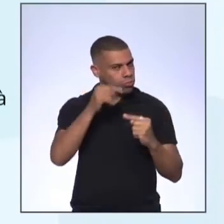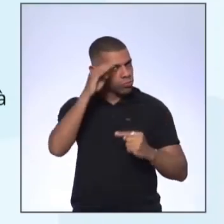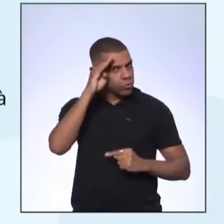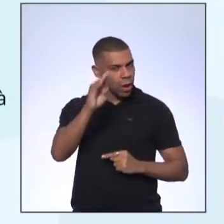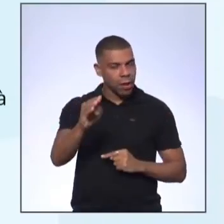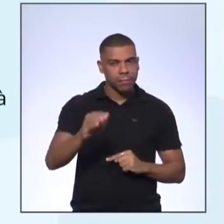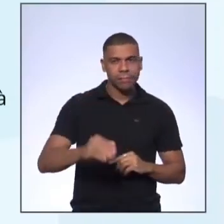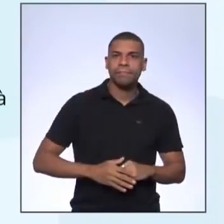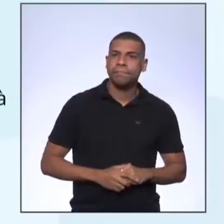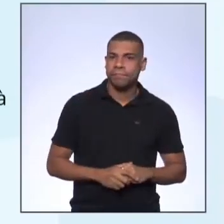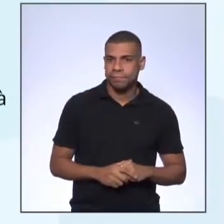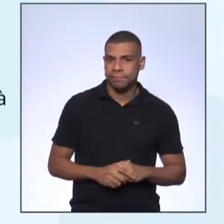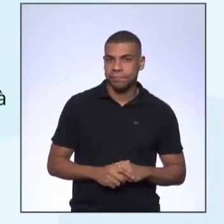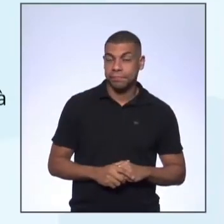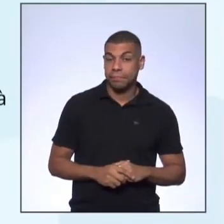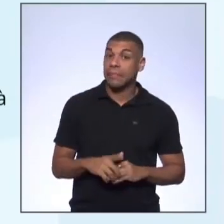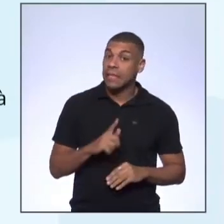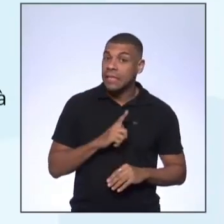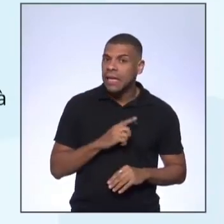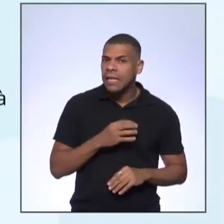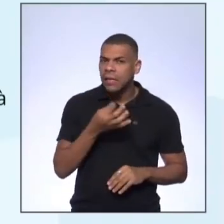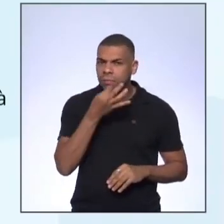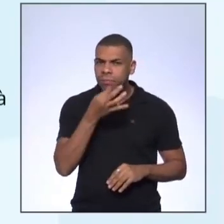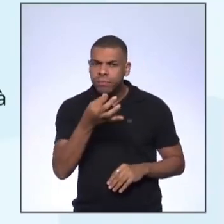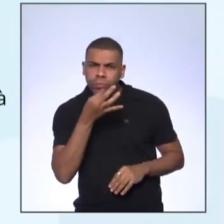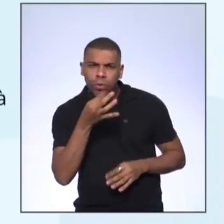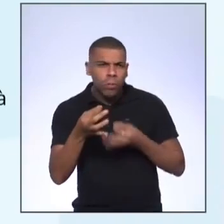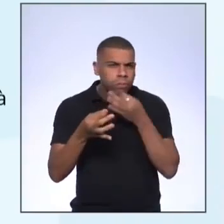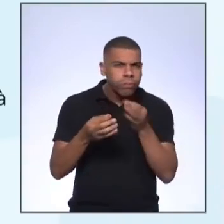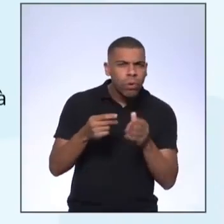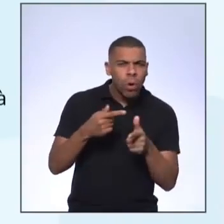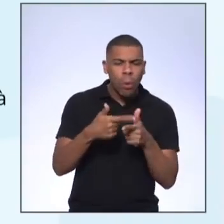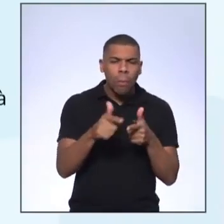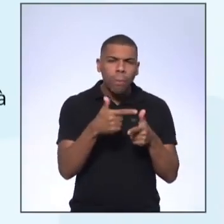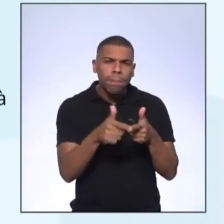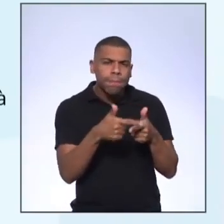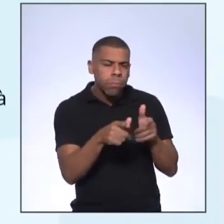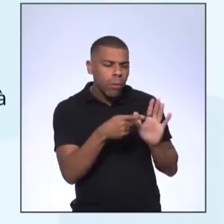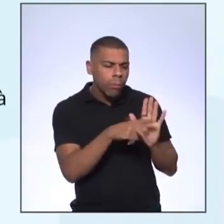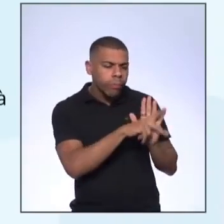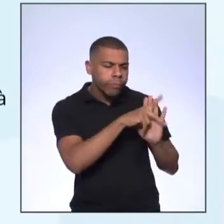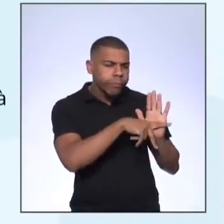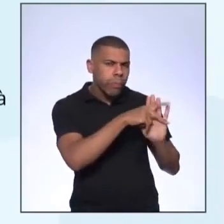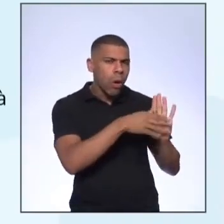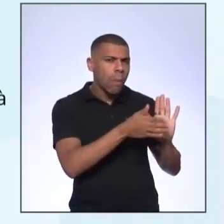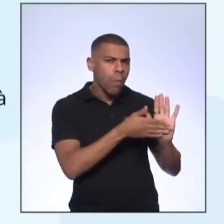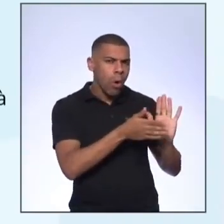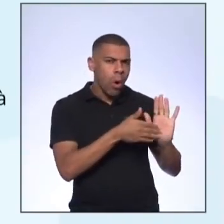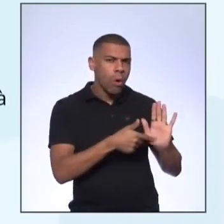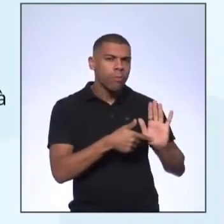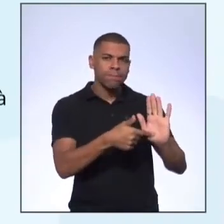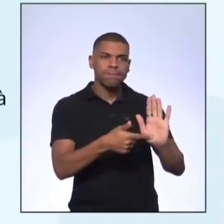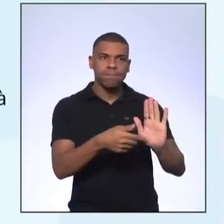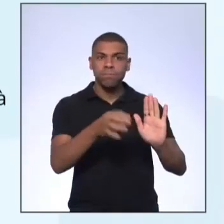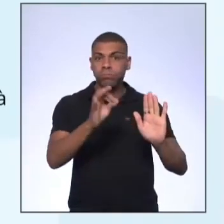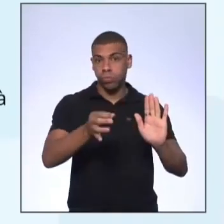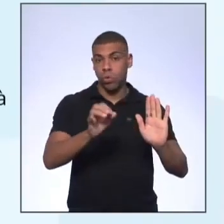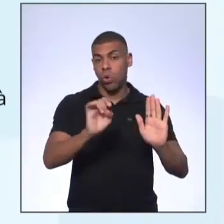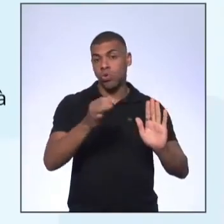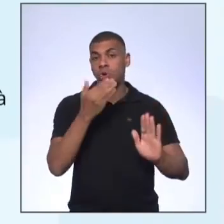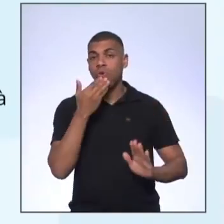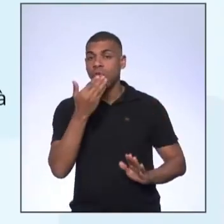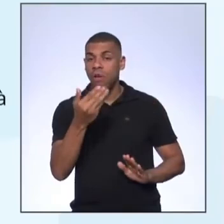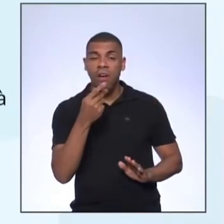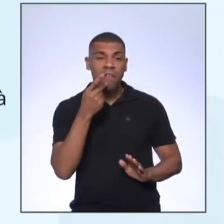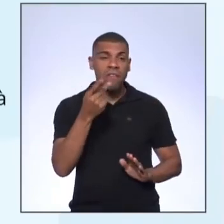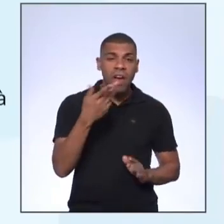desse bimestre ainda. Há intervenções propostas para o problema apresentado? Então, você apresenta uma solução ou só falou mal?